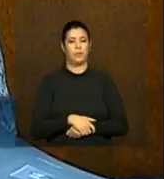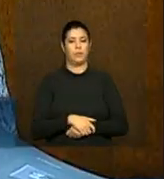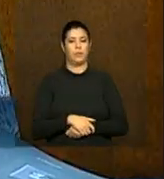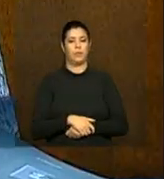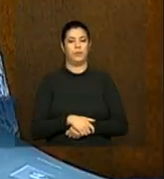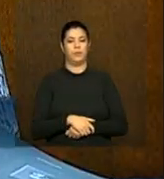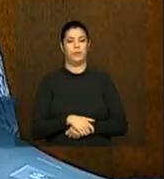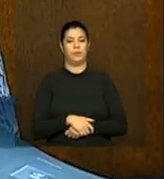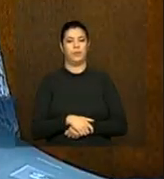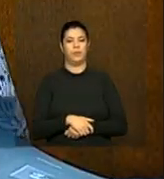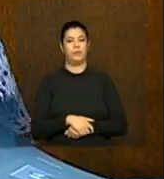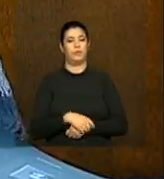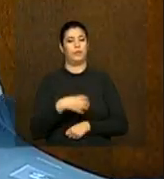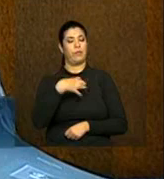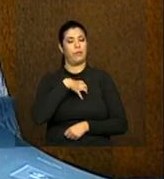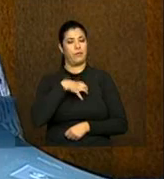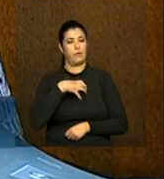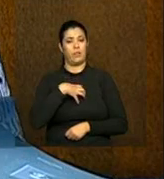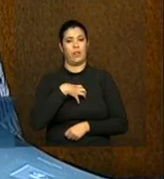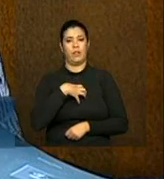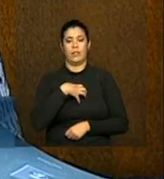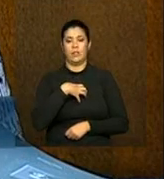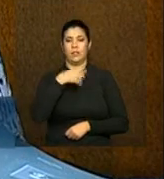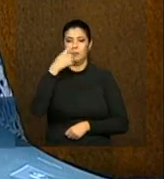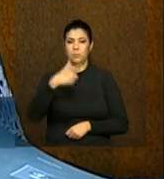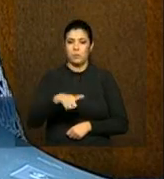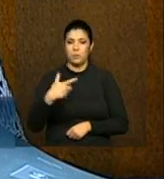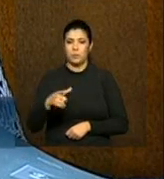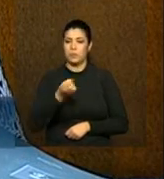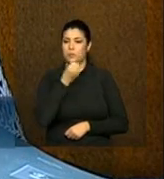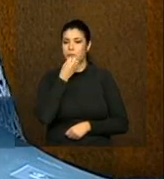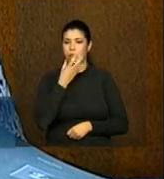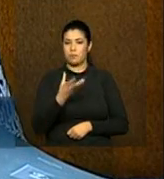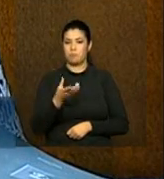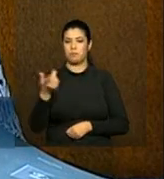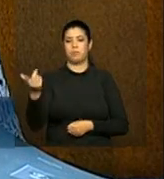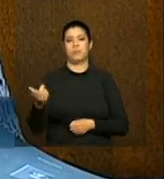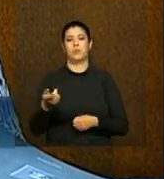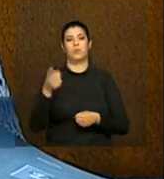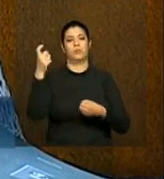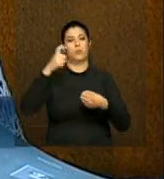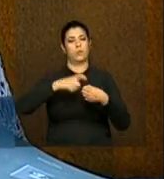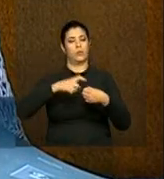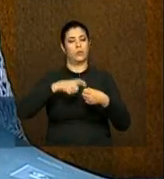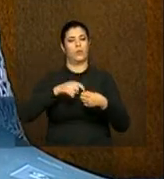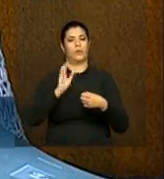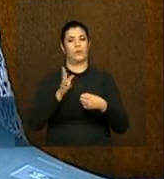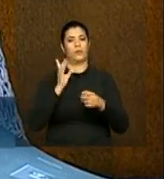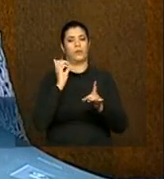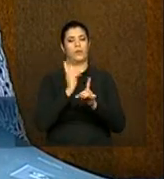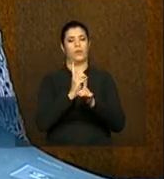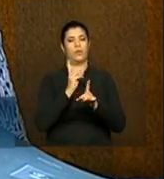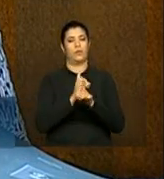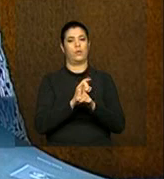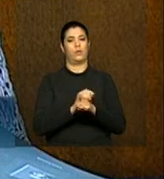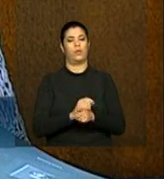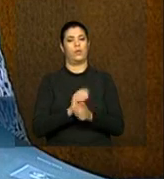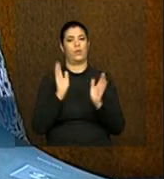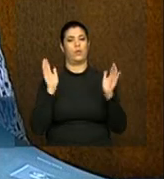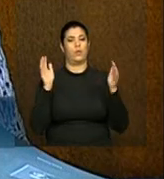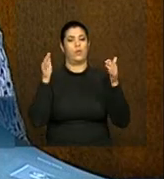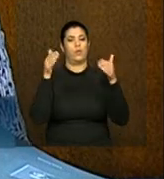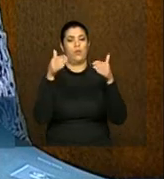Eh, um grande prazer, eh, de novo eh tá aqui com vocês no Fórum